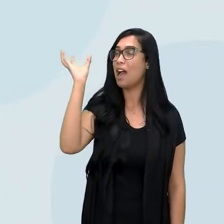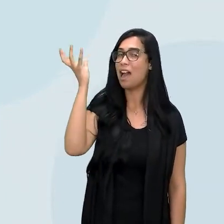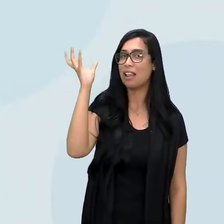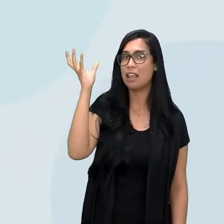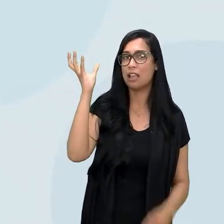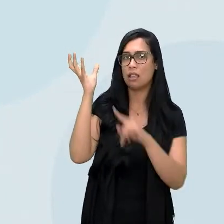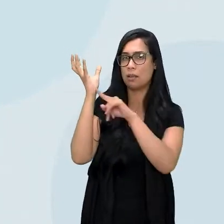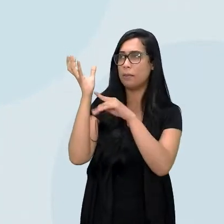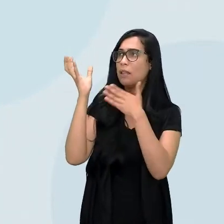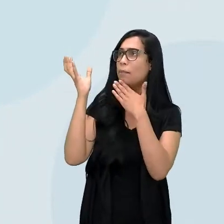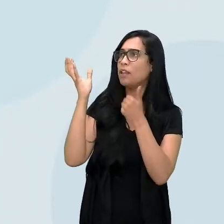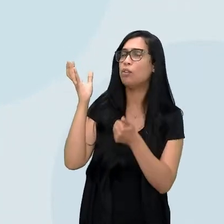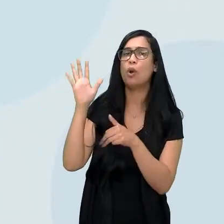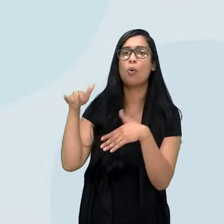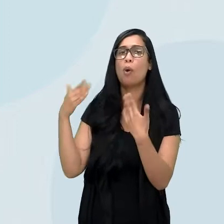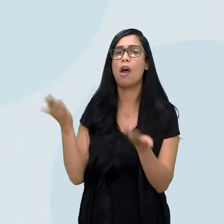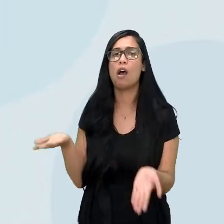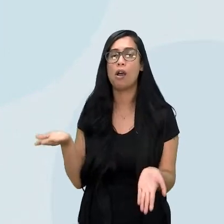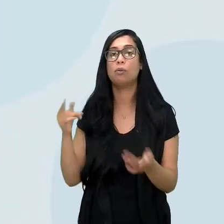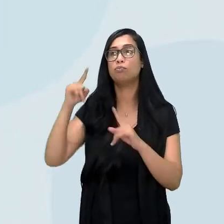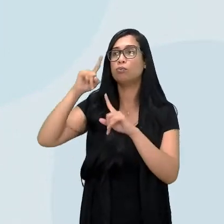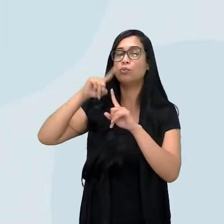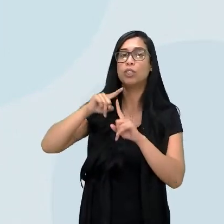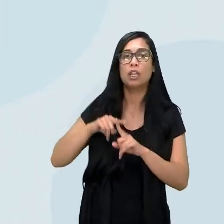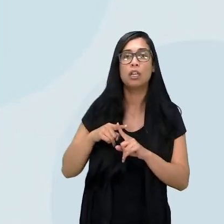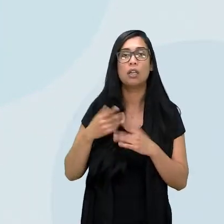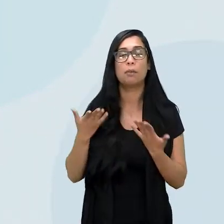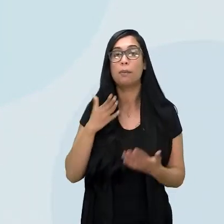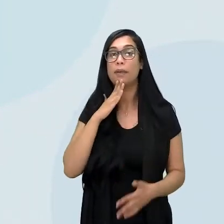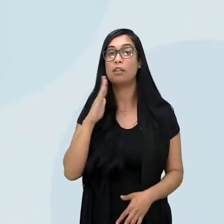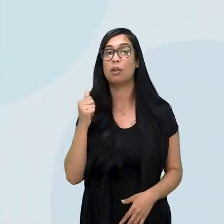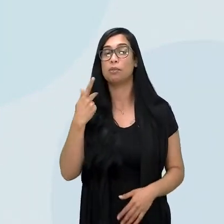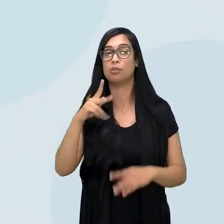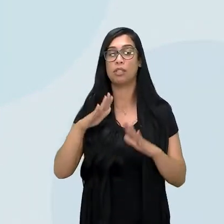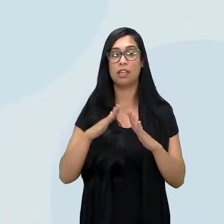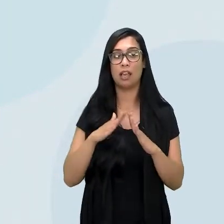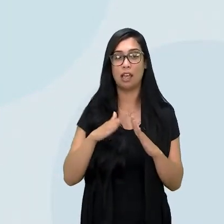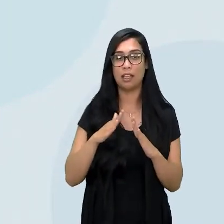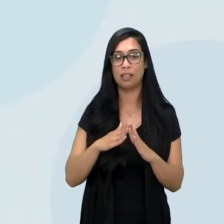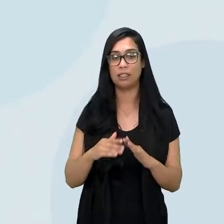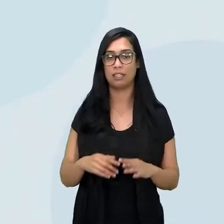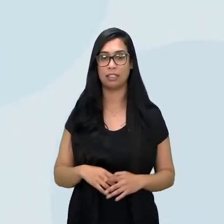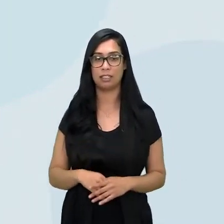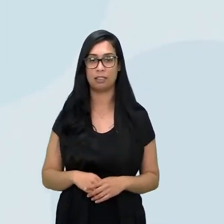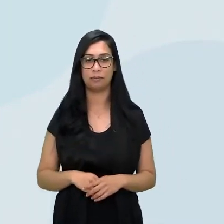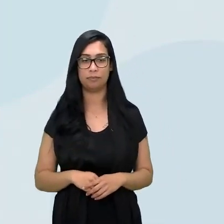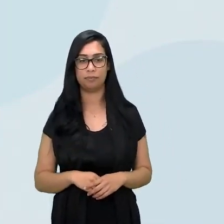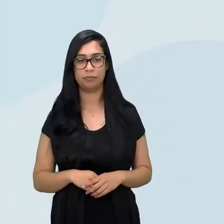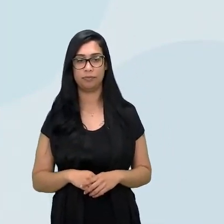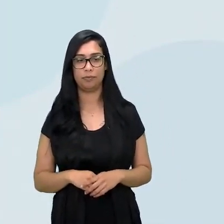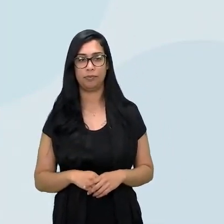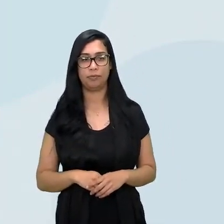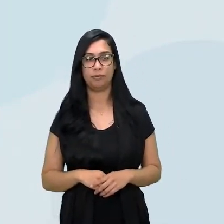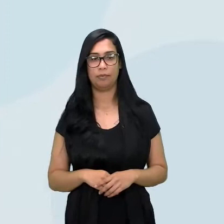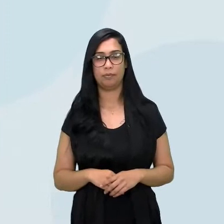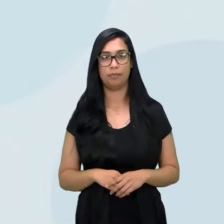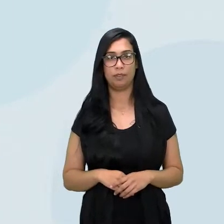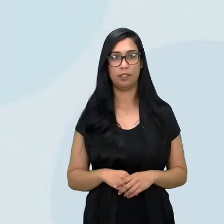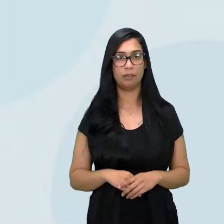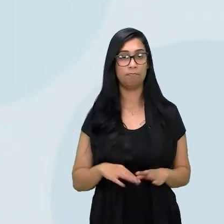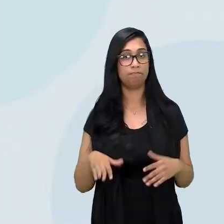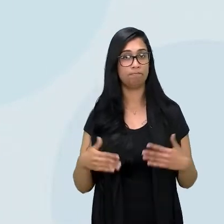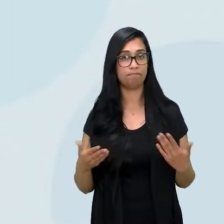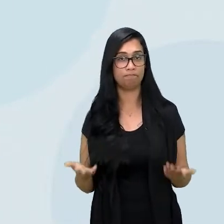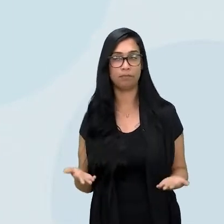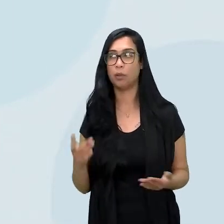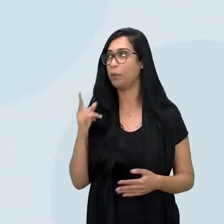dos materiais. Então aqui na lousa a gente tem uma animação feita aí pelo professor Carlos Magno Sampaio, pensando na eficiência de uma